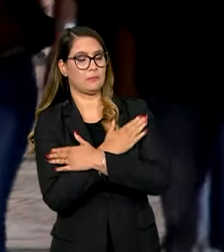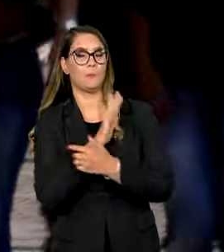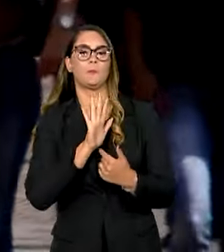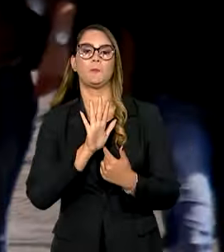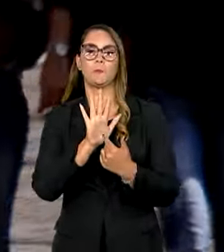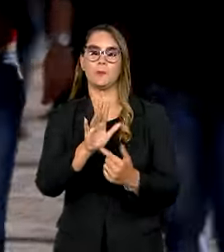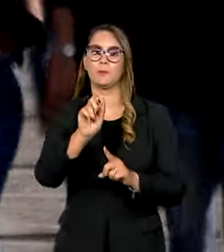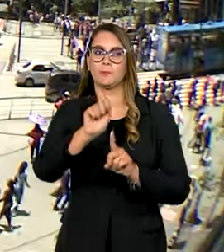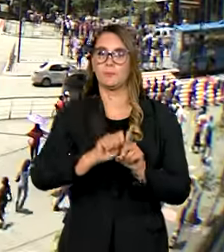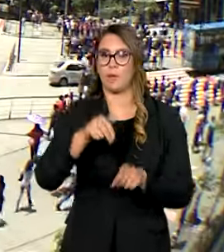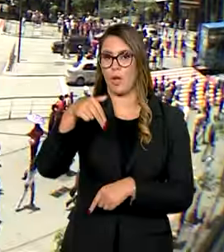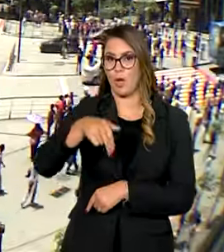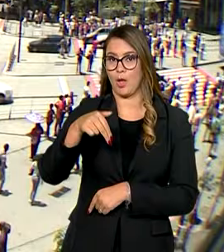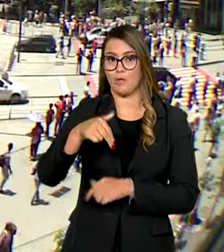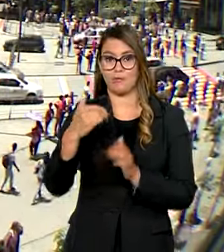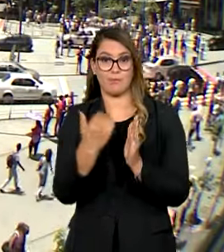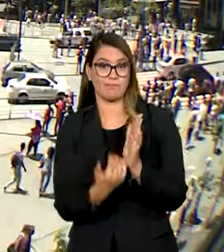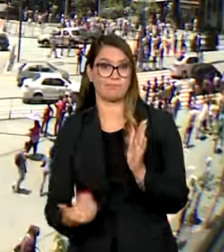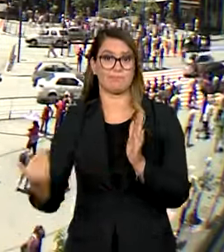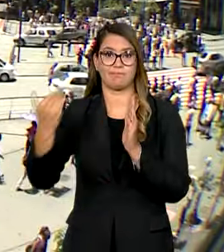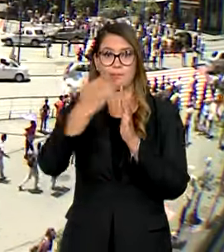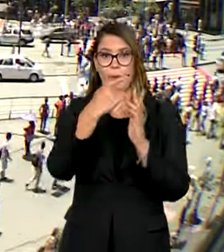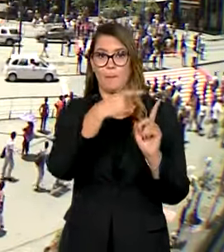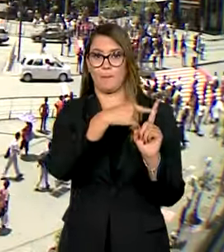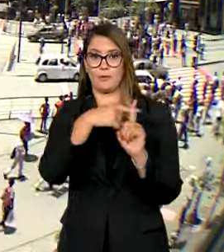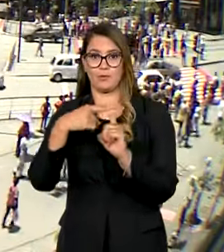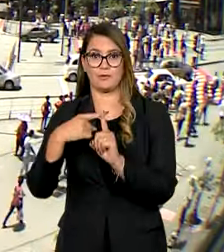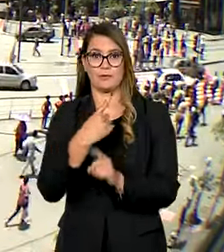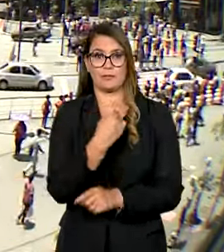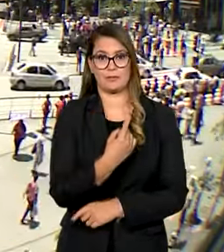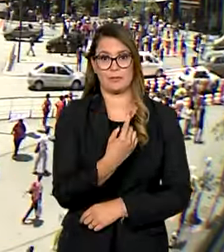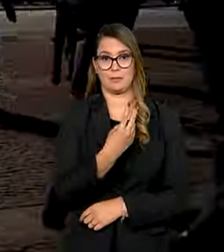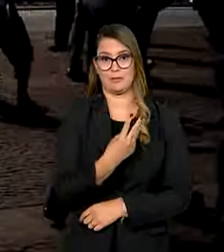em novembro um saldo positivo de